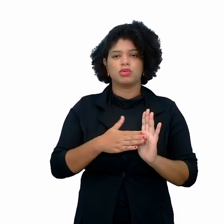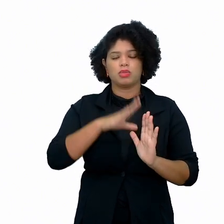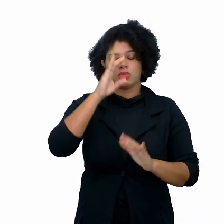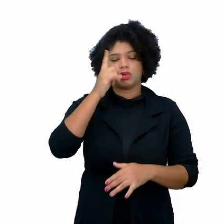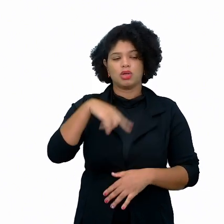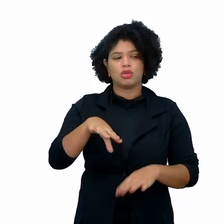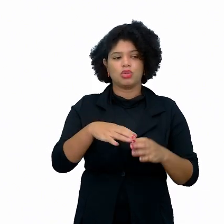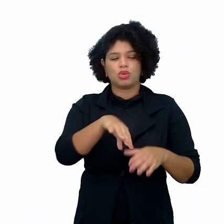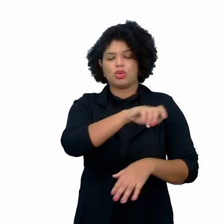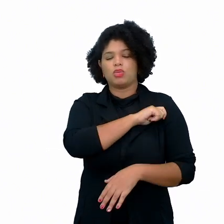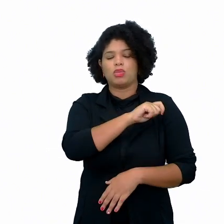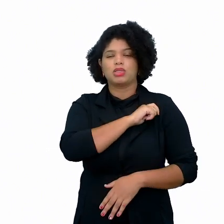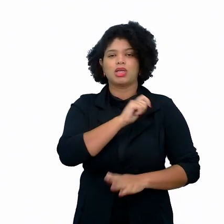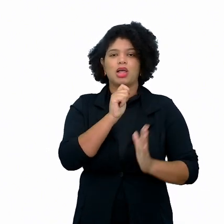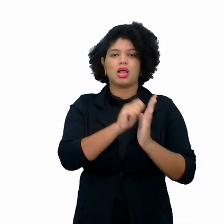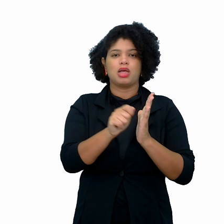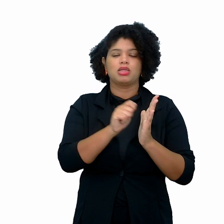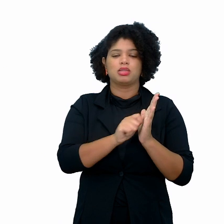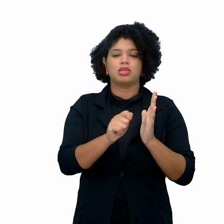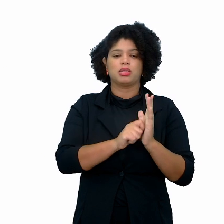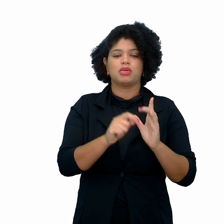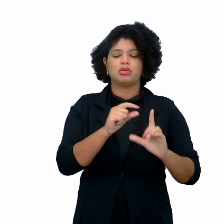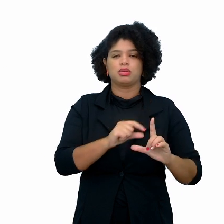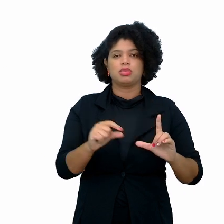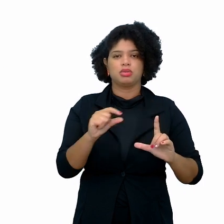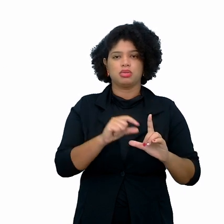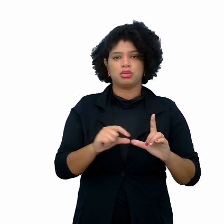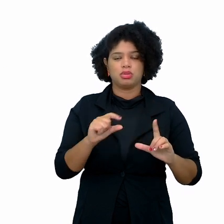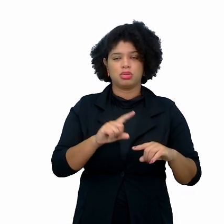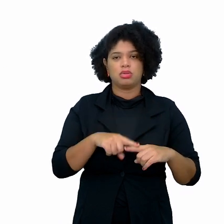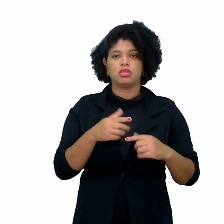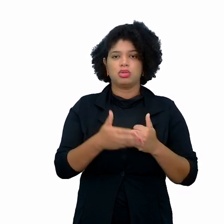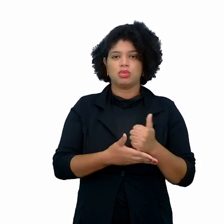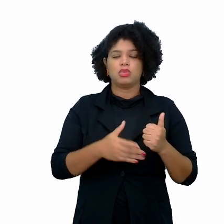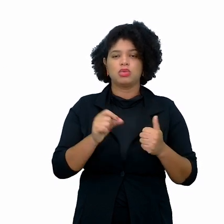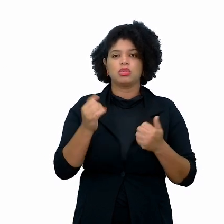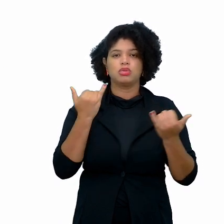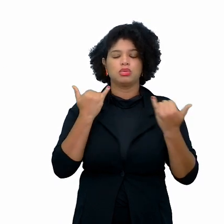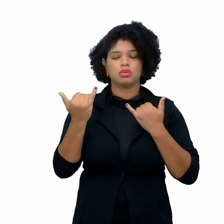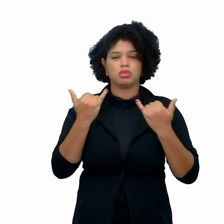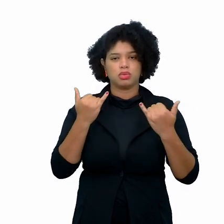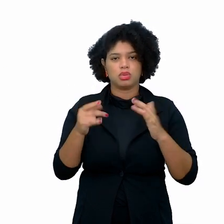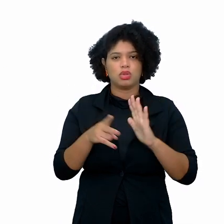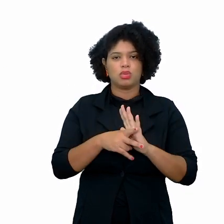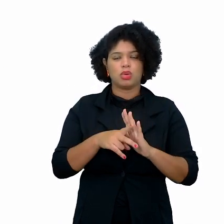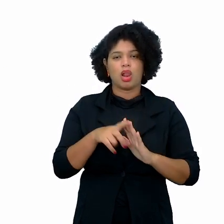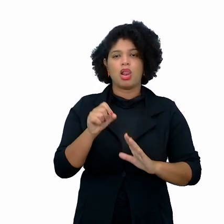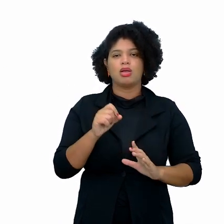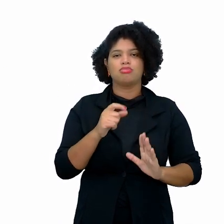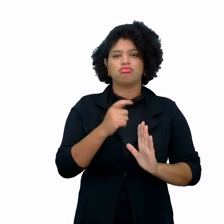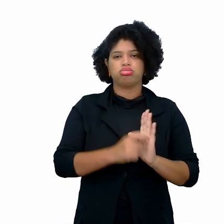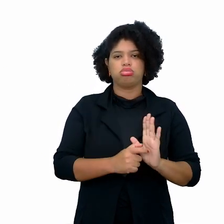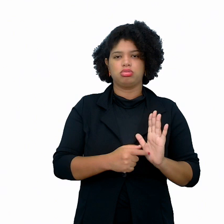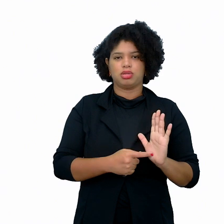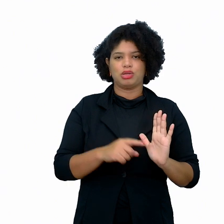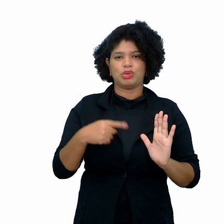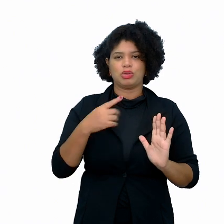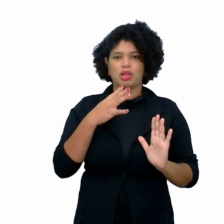estudantes escrevam uma legenda baseando-se em informações da ficha técnica que foi